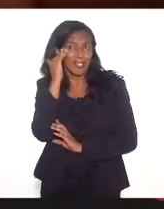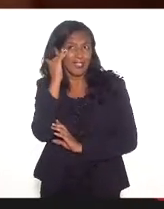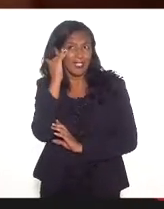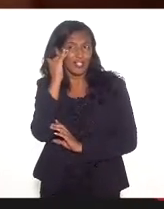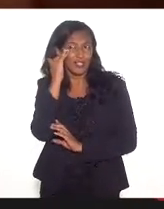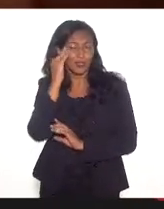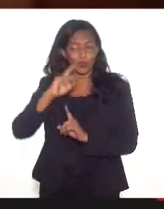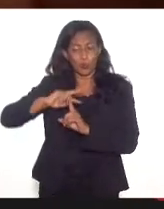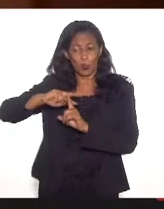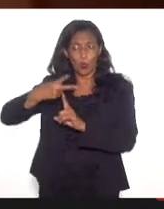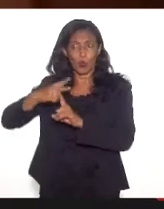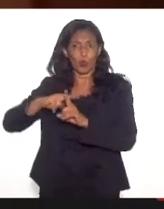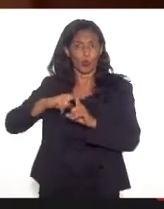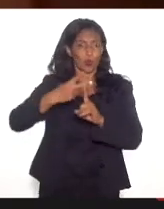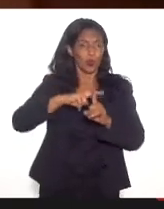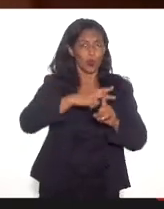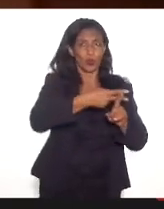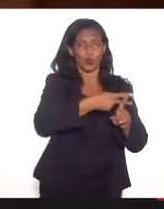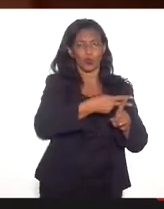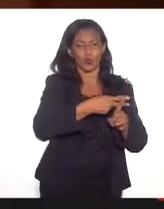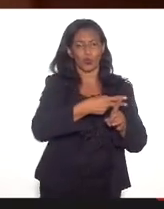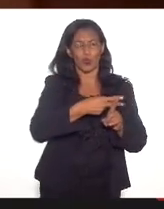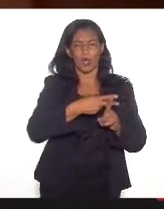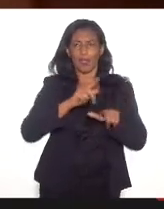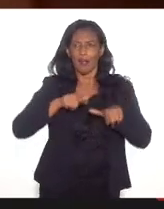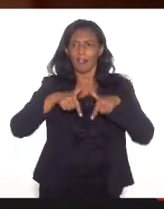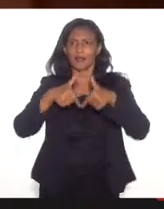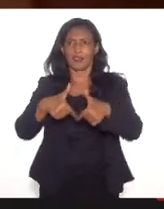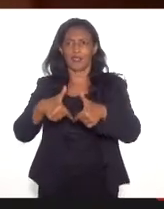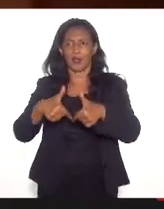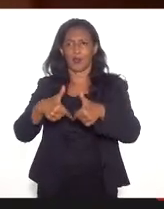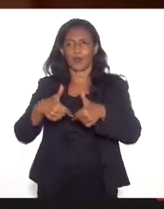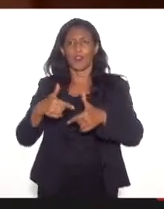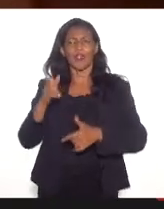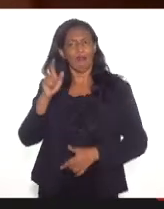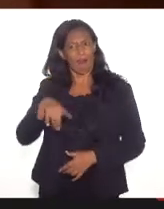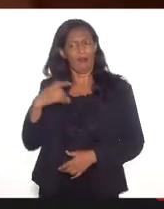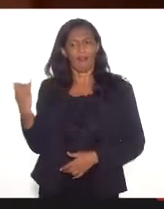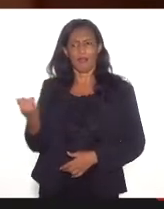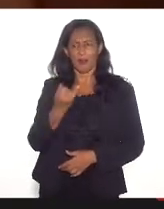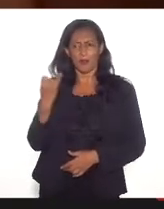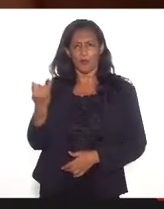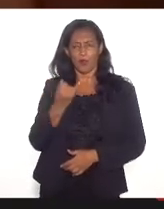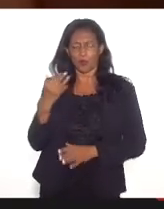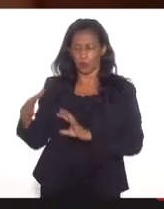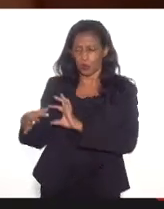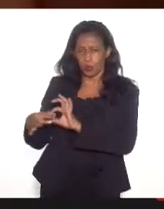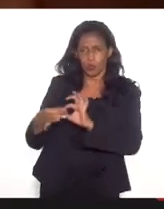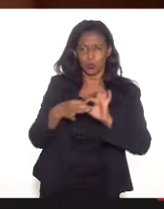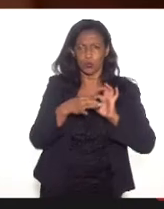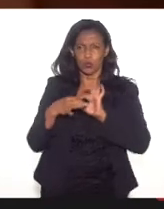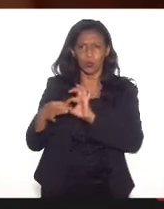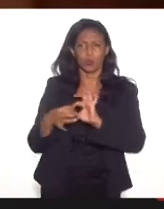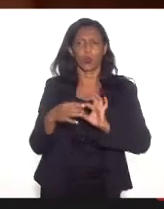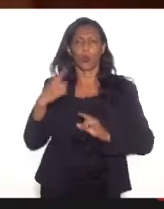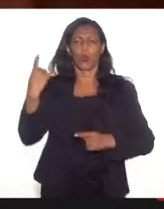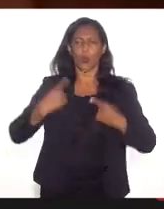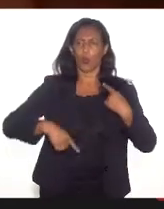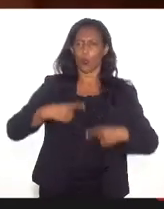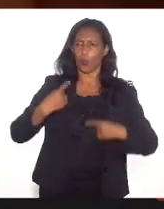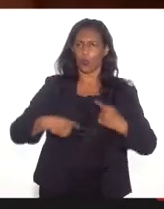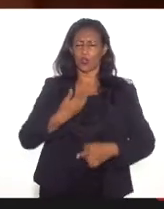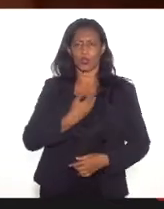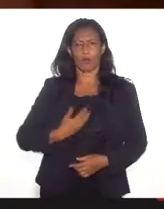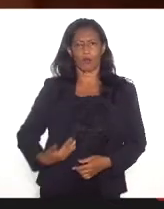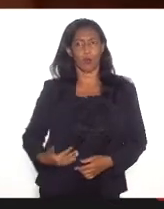múltiplas determinações. Ou seja, é muito importante acionar outros dispositivos no campo das políticas públicas que não tenham